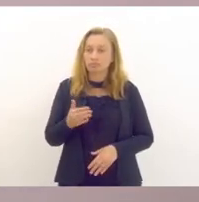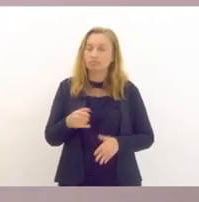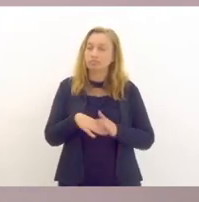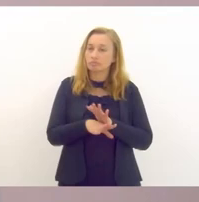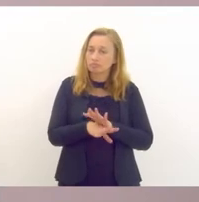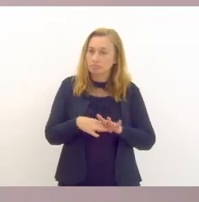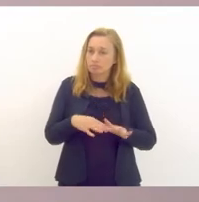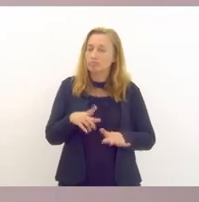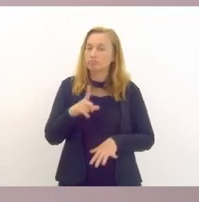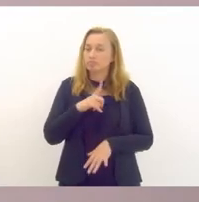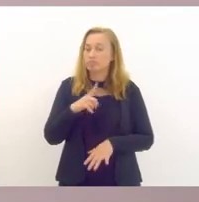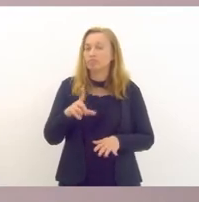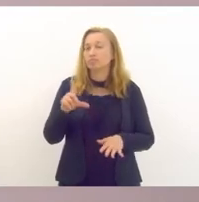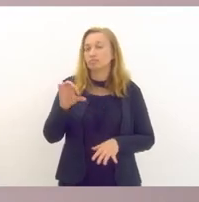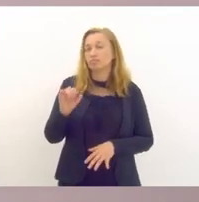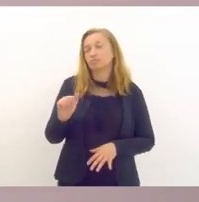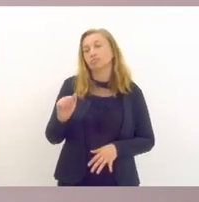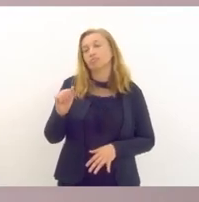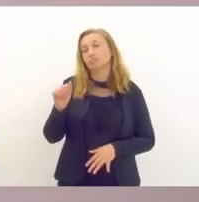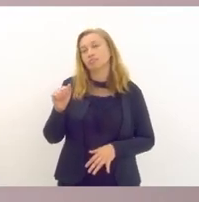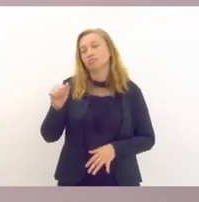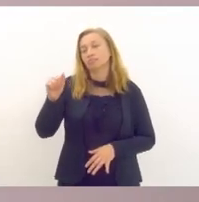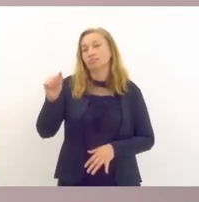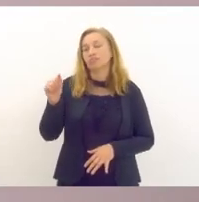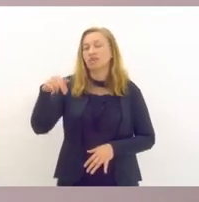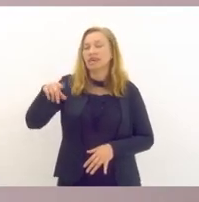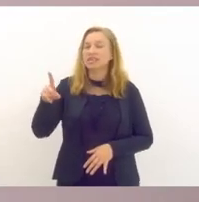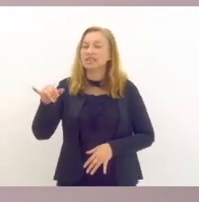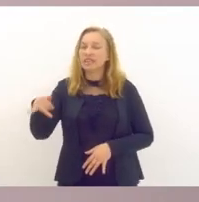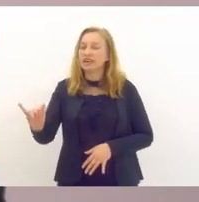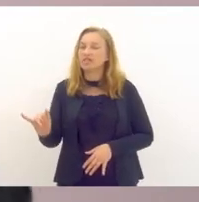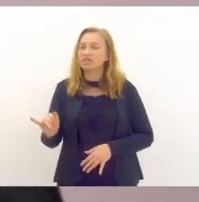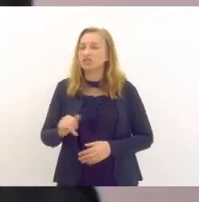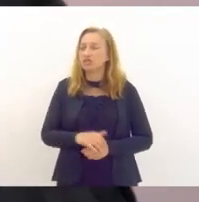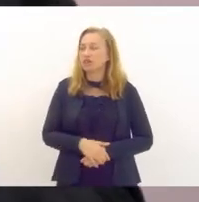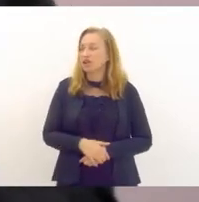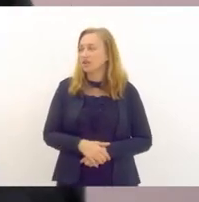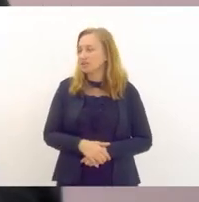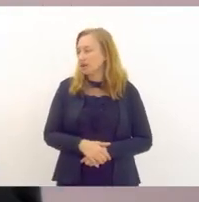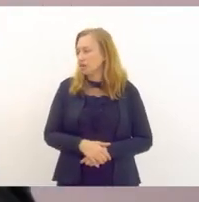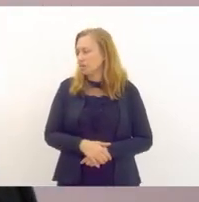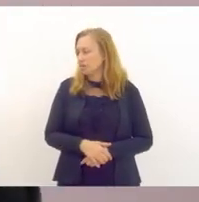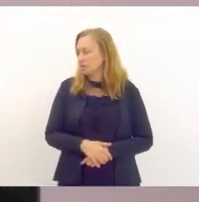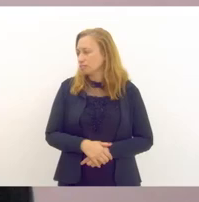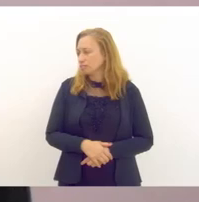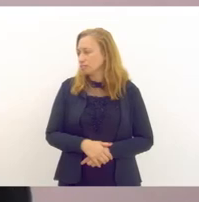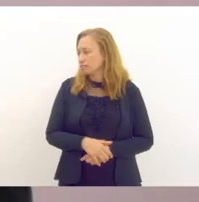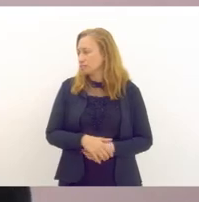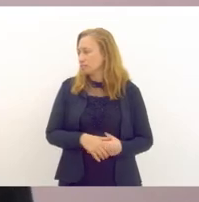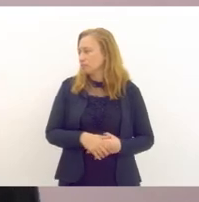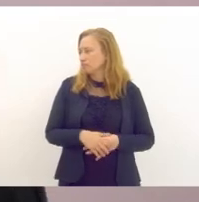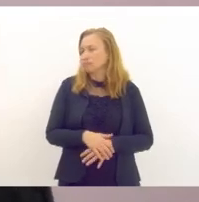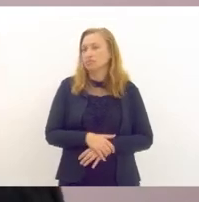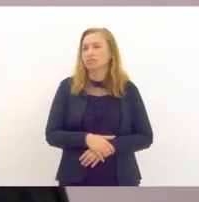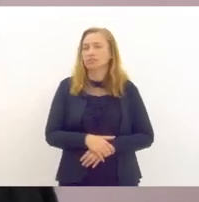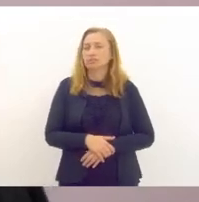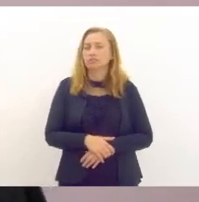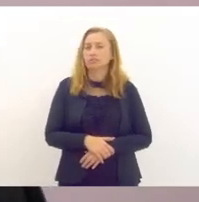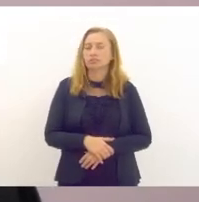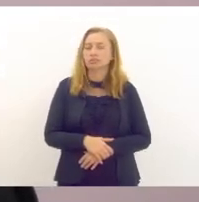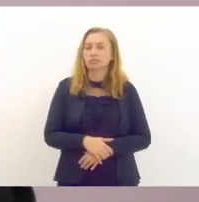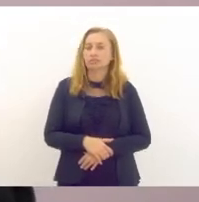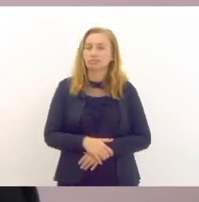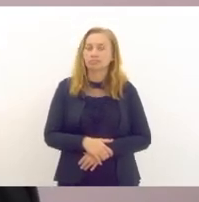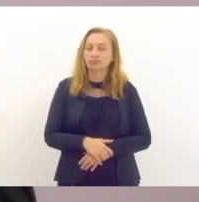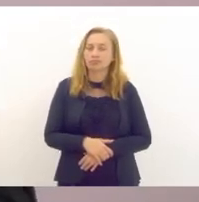nós temos a lecandir o estado é credor de mais de 70 bilhões de reais do governo federal nem encontro de conta a gente